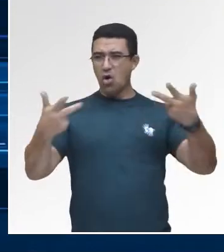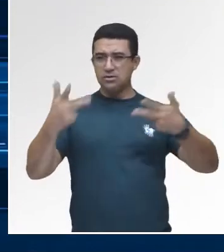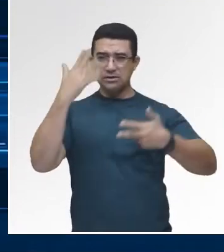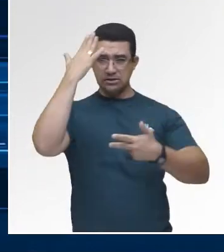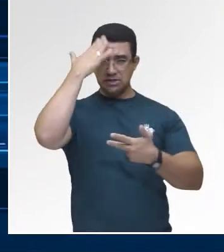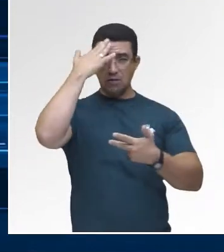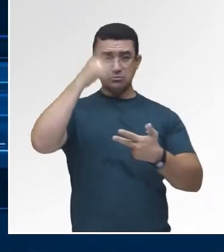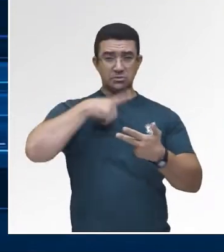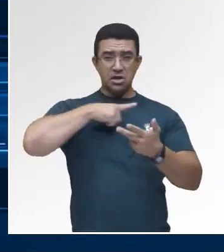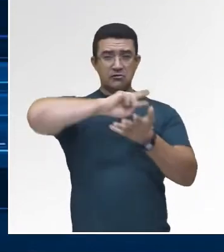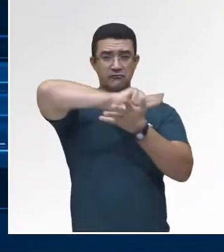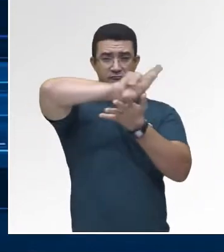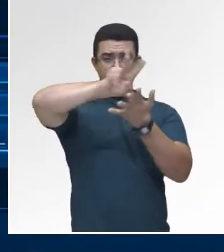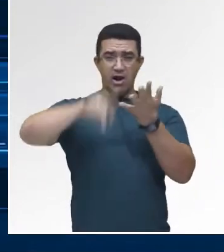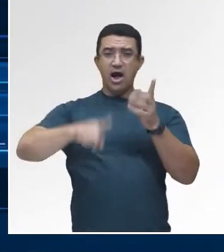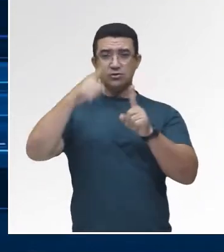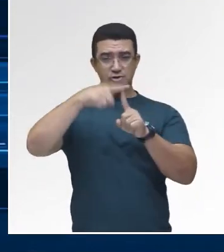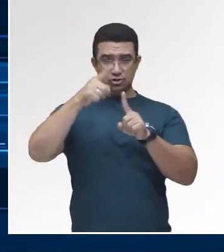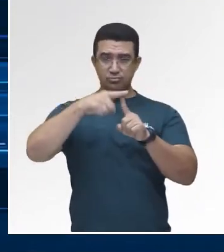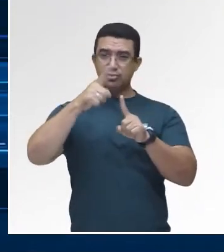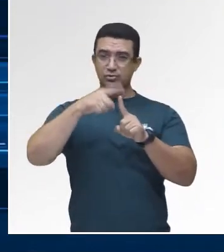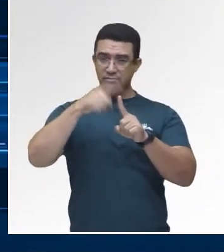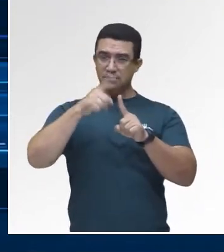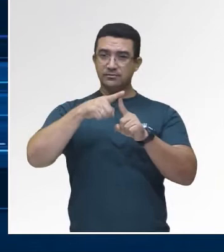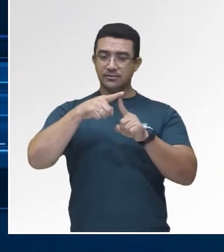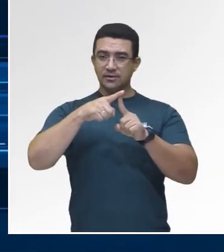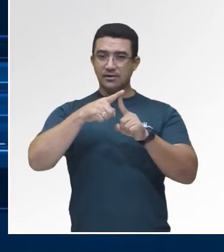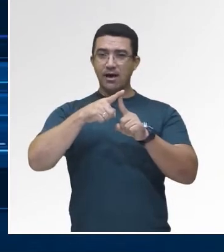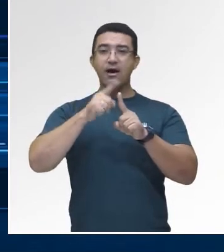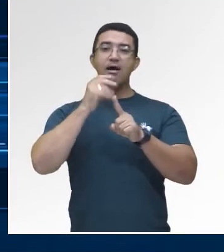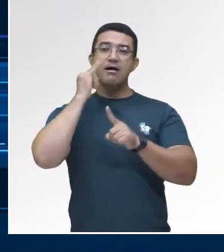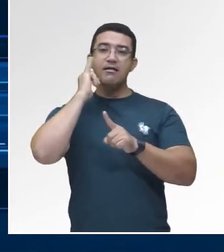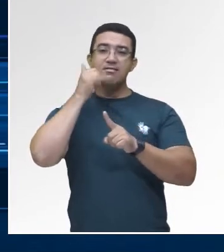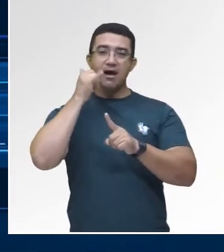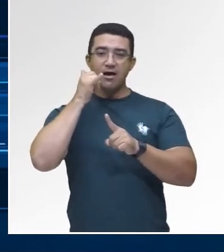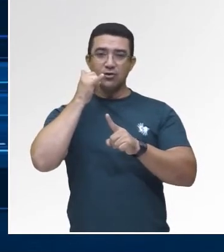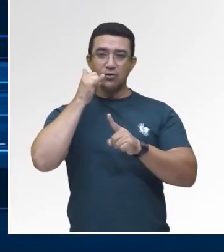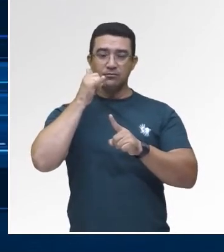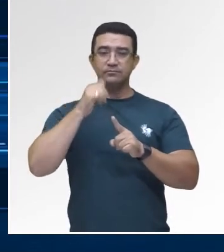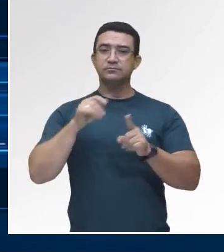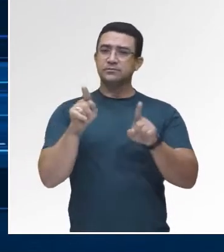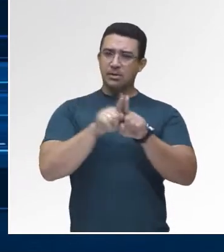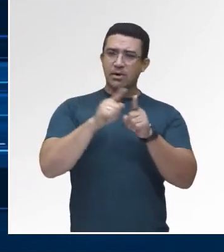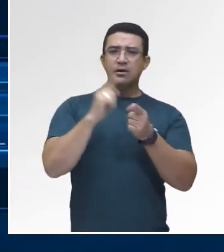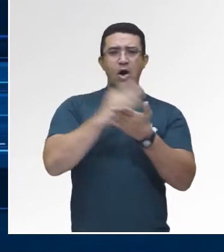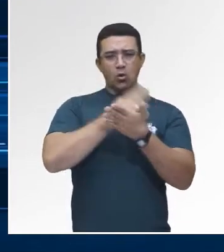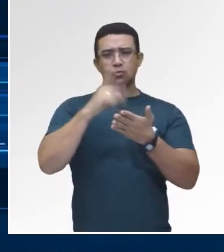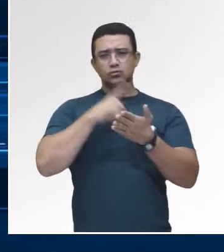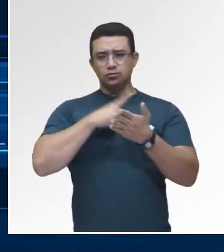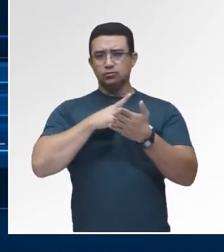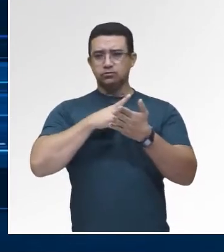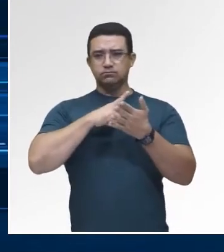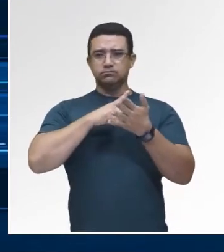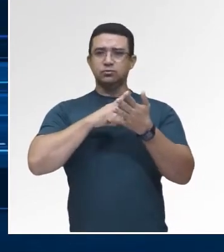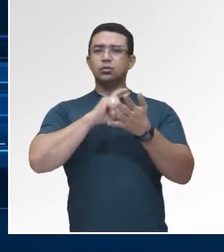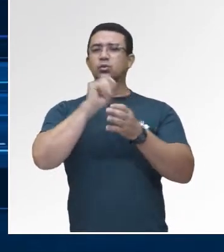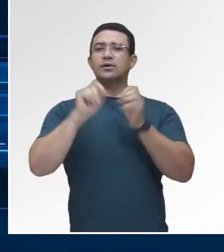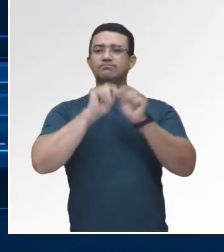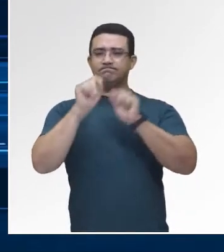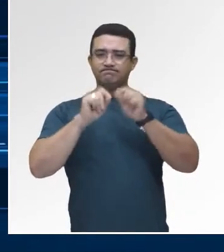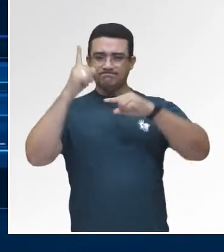vários tipos de narrador. Há alguns elementos também na narrativa, olha só. Temos alguns elementos que vão compor uma